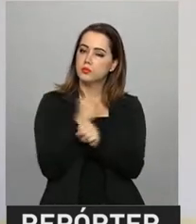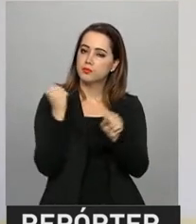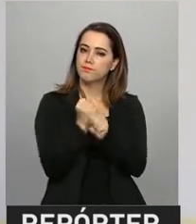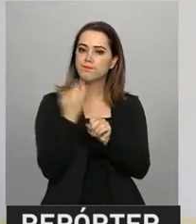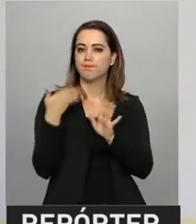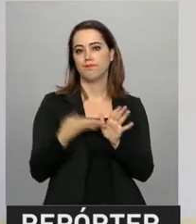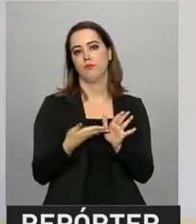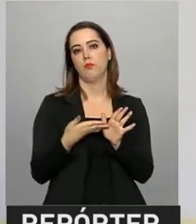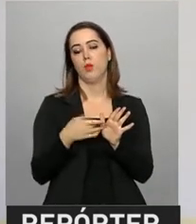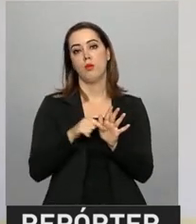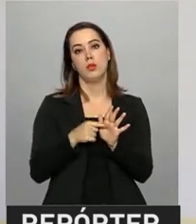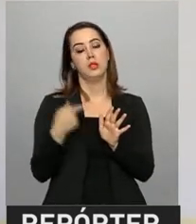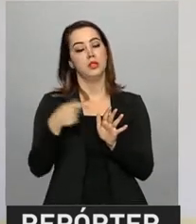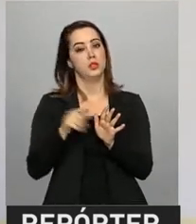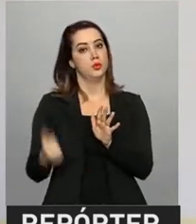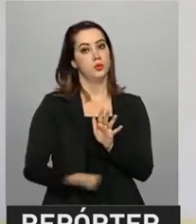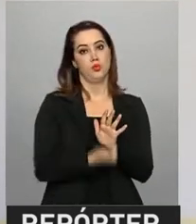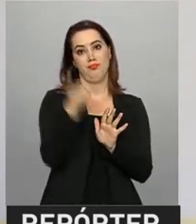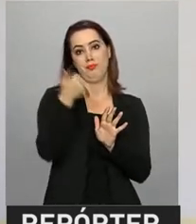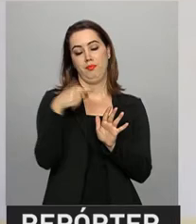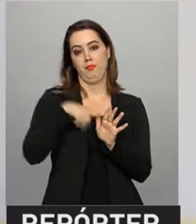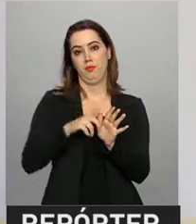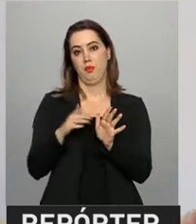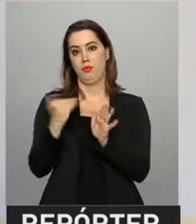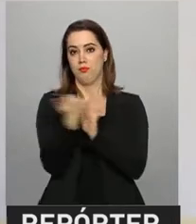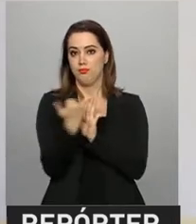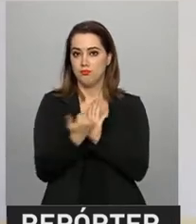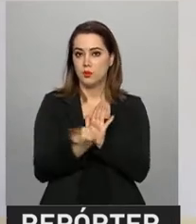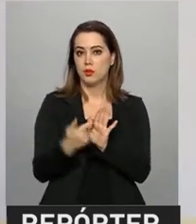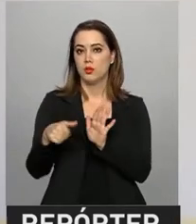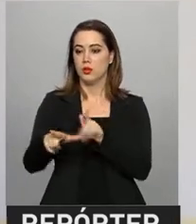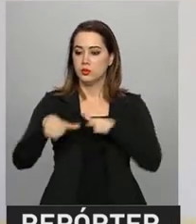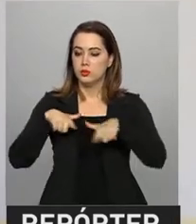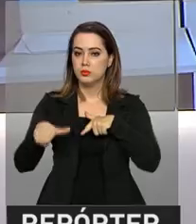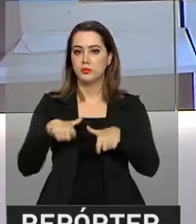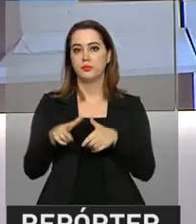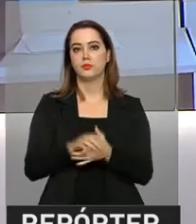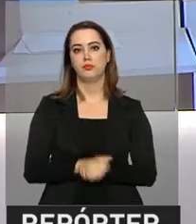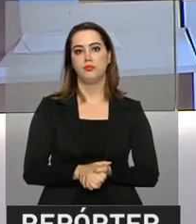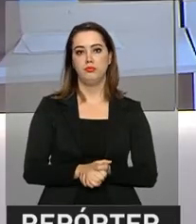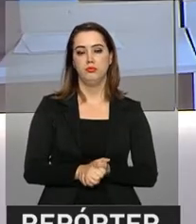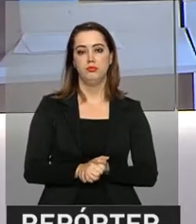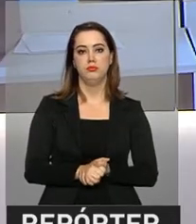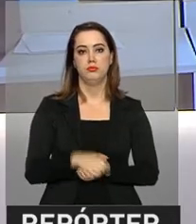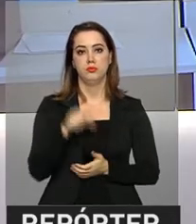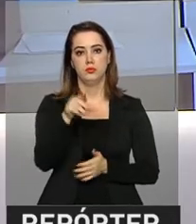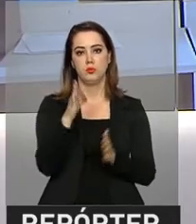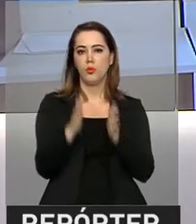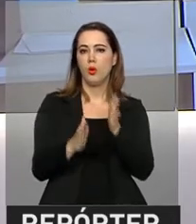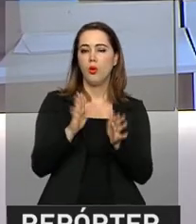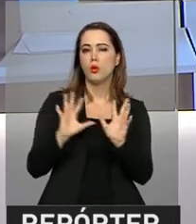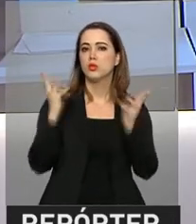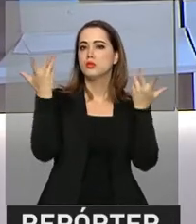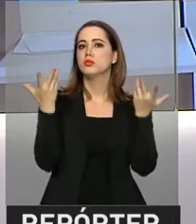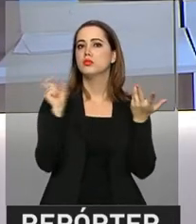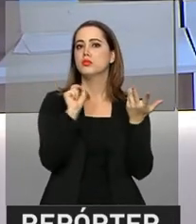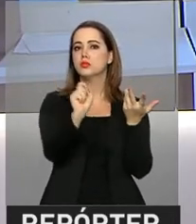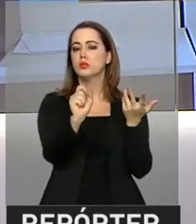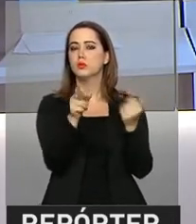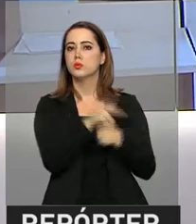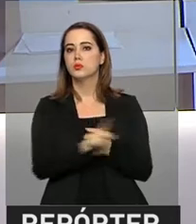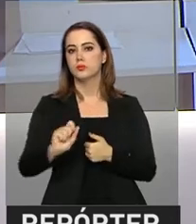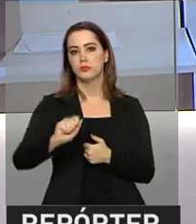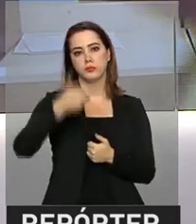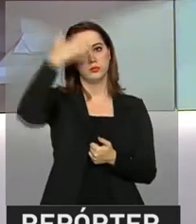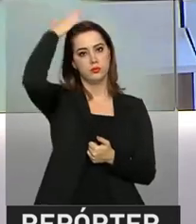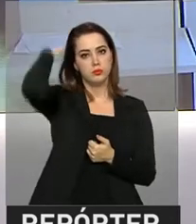de desentupir, desobstruir aquilo que não serve mais. Durante a cerimônia, o presidente em exercício,